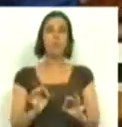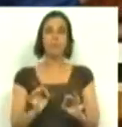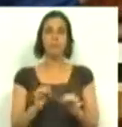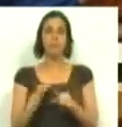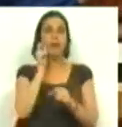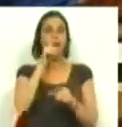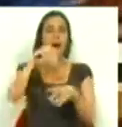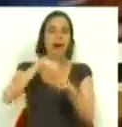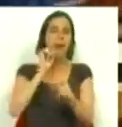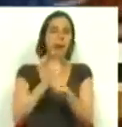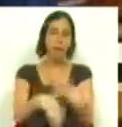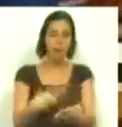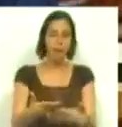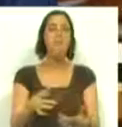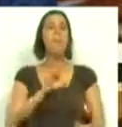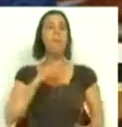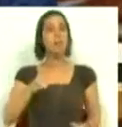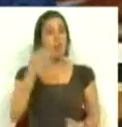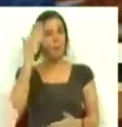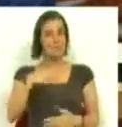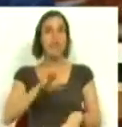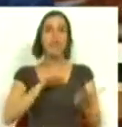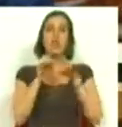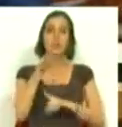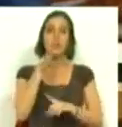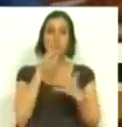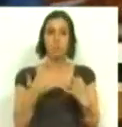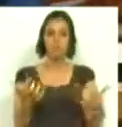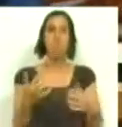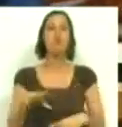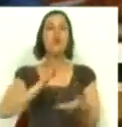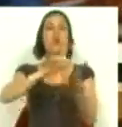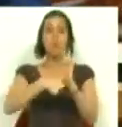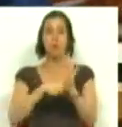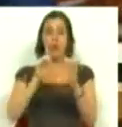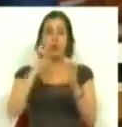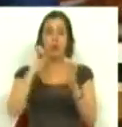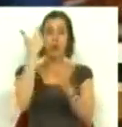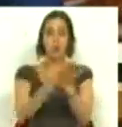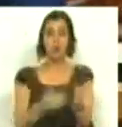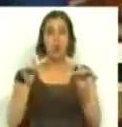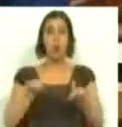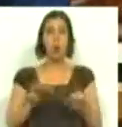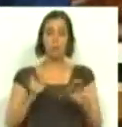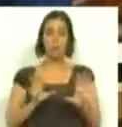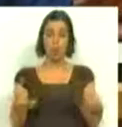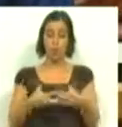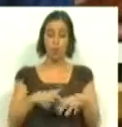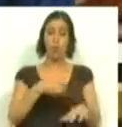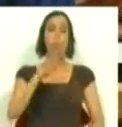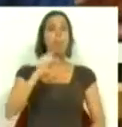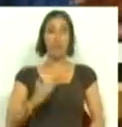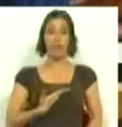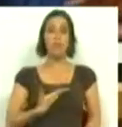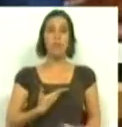respectivos ativos. Senhora Presidente, senhores deputados, o projeto de resolução que hoje mesmo o Grupo Parlamentar